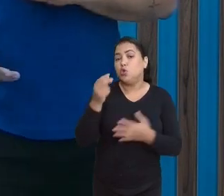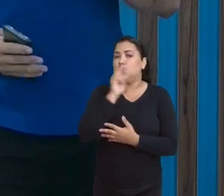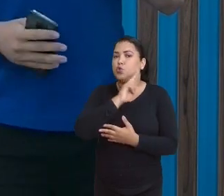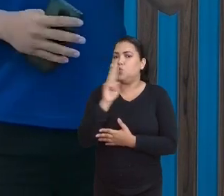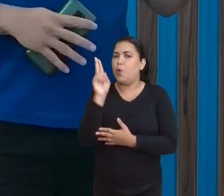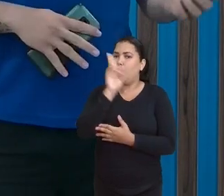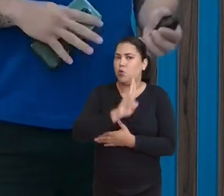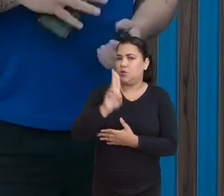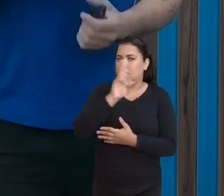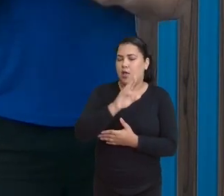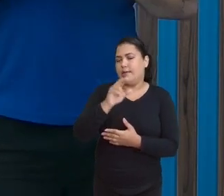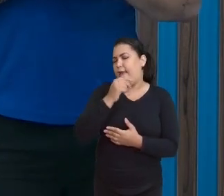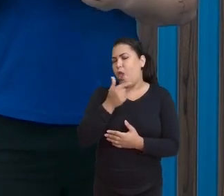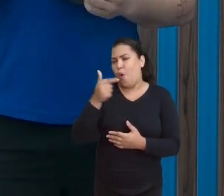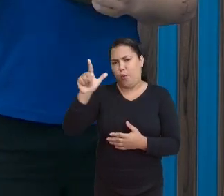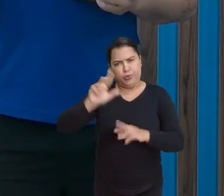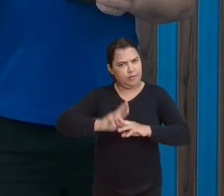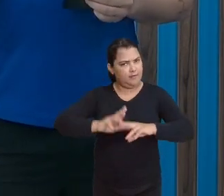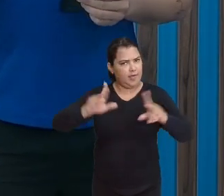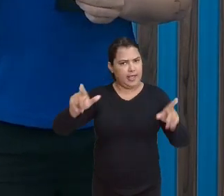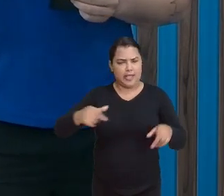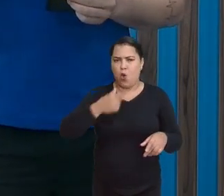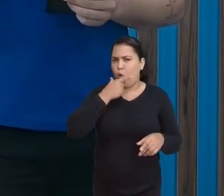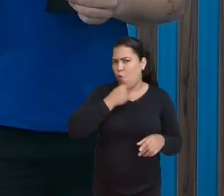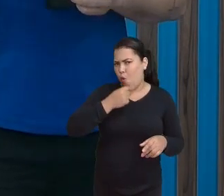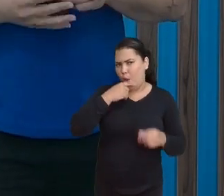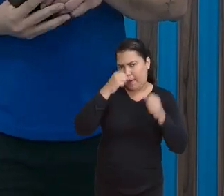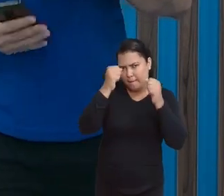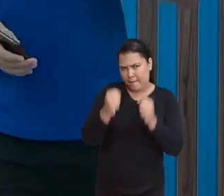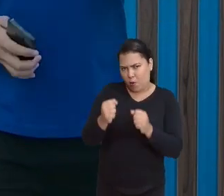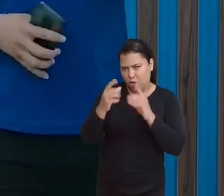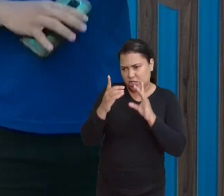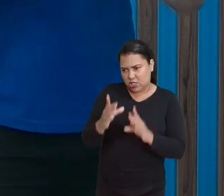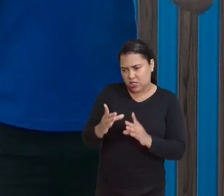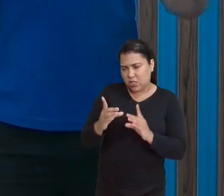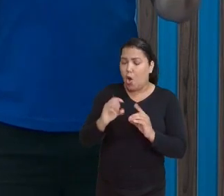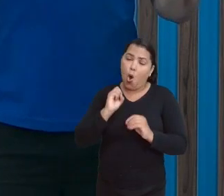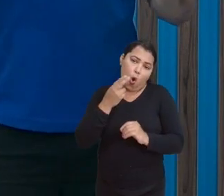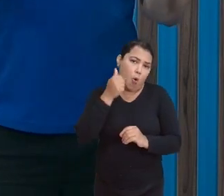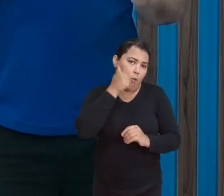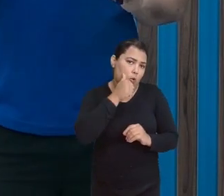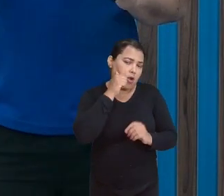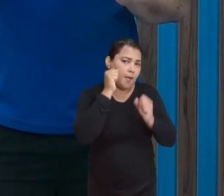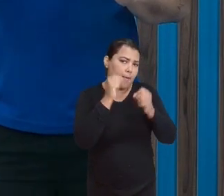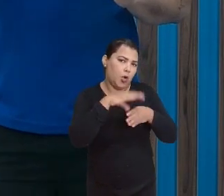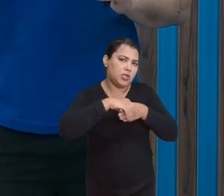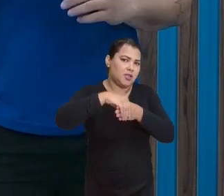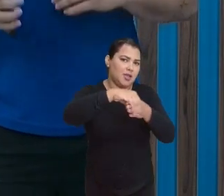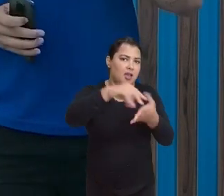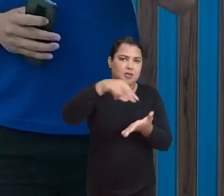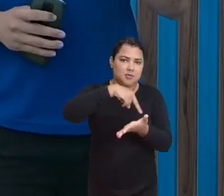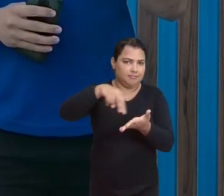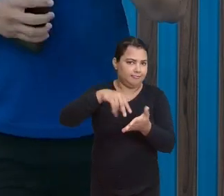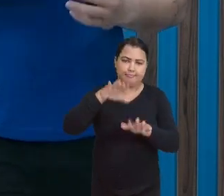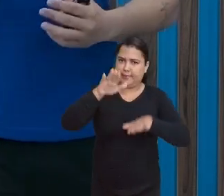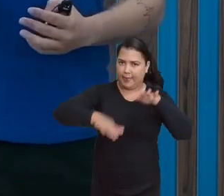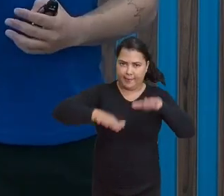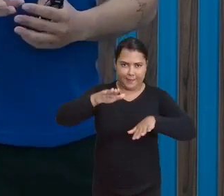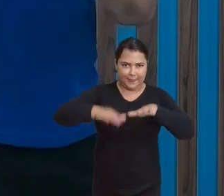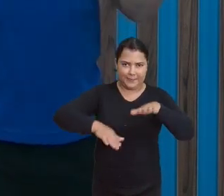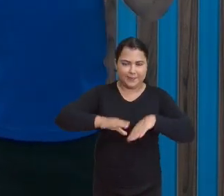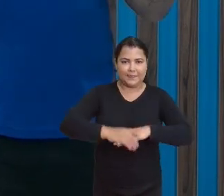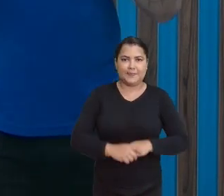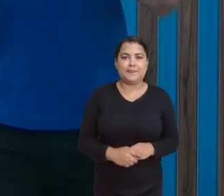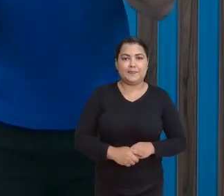né? Seja ele cavalheiro ou dama, a gente tem o condutor ou conduzido, a gente fala mais, né? E agora